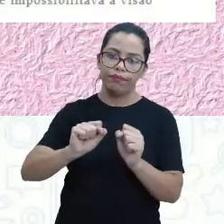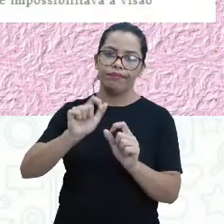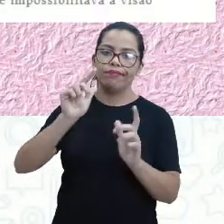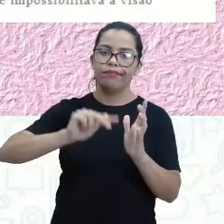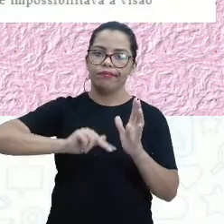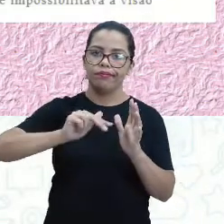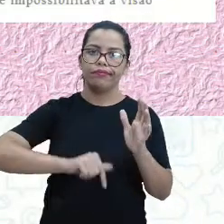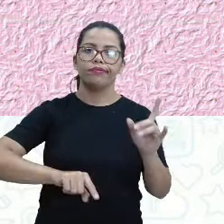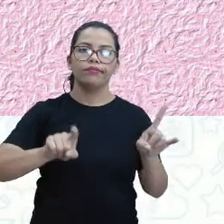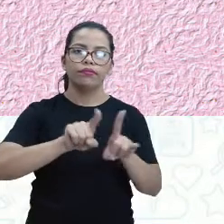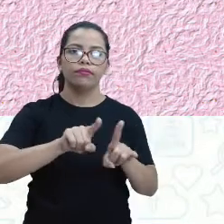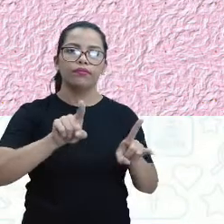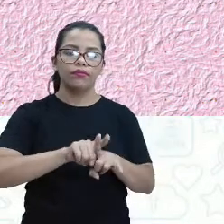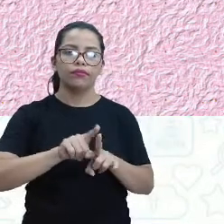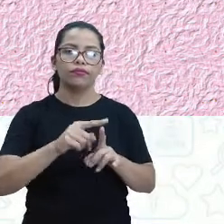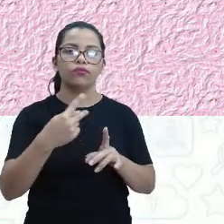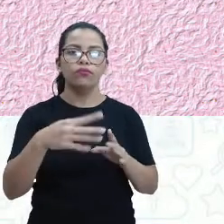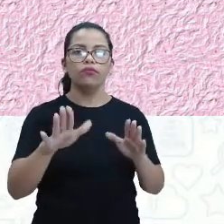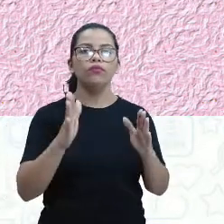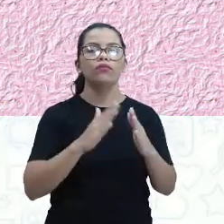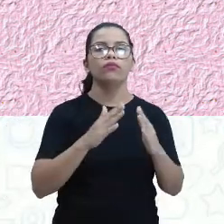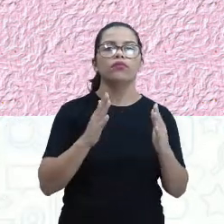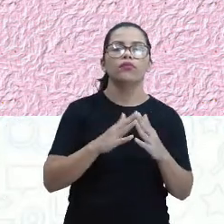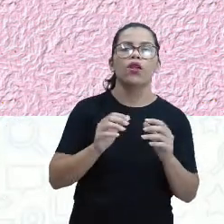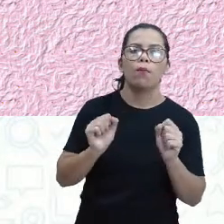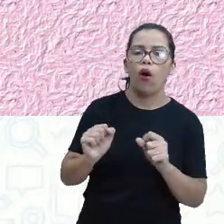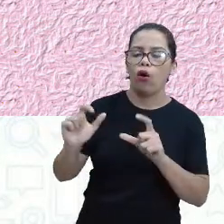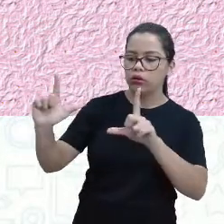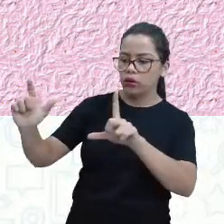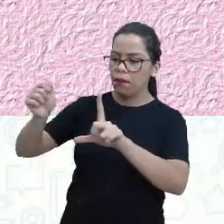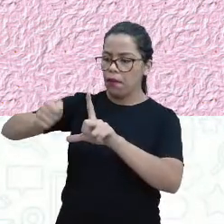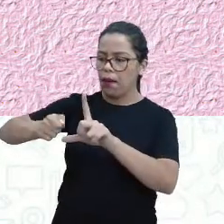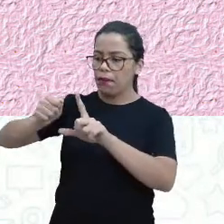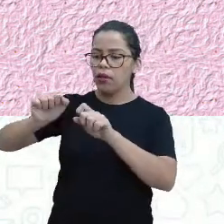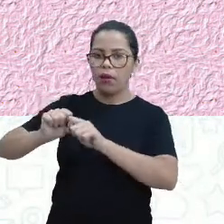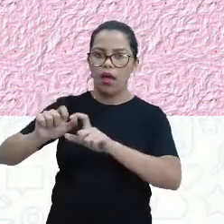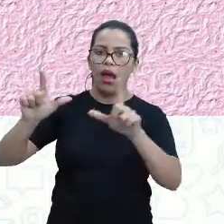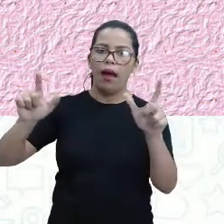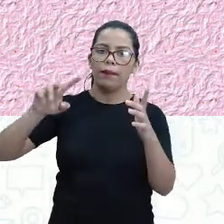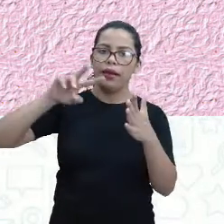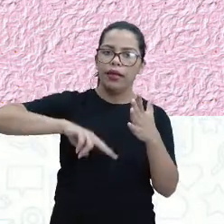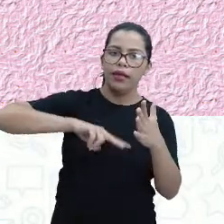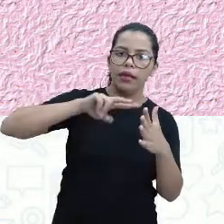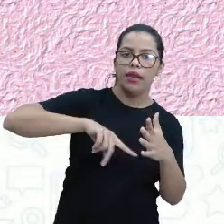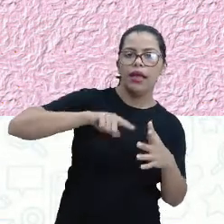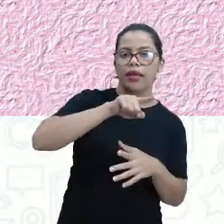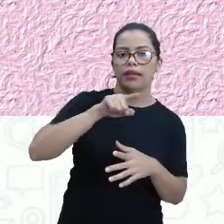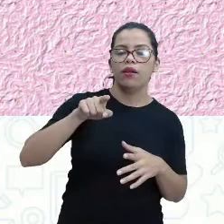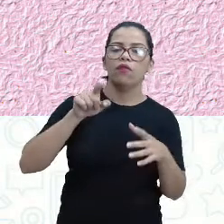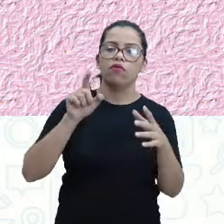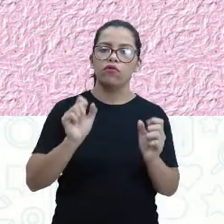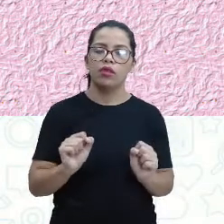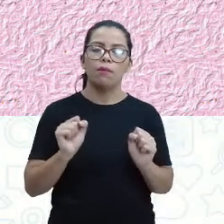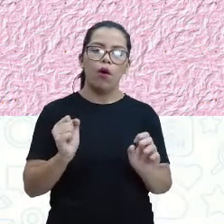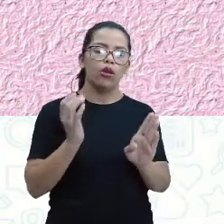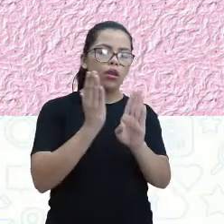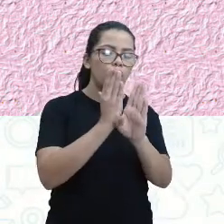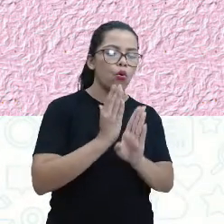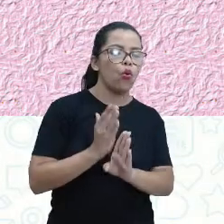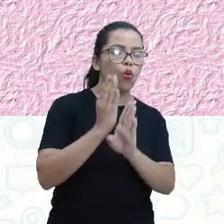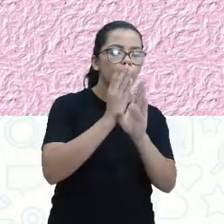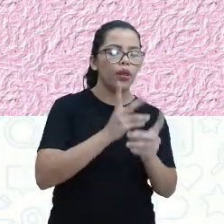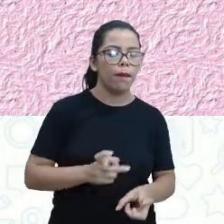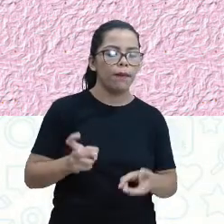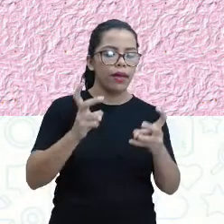printar. Eu quero que vocês leiam e tentem identificar nesse conto elementos de